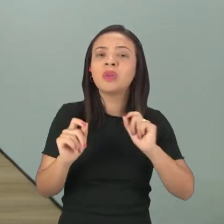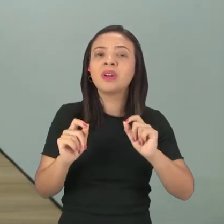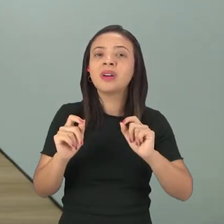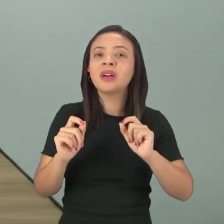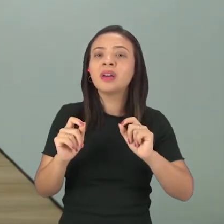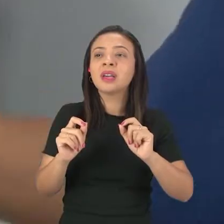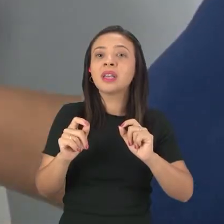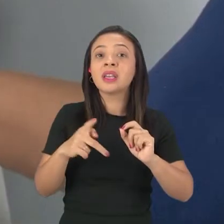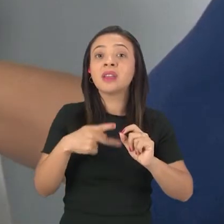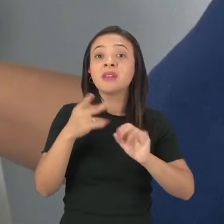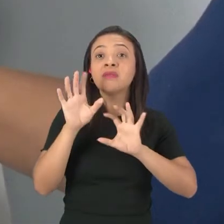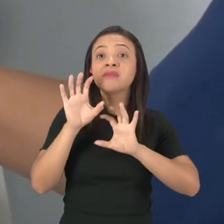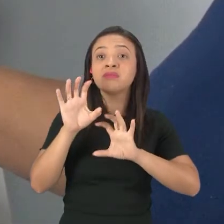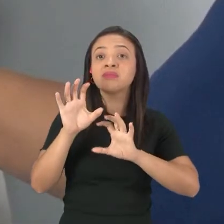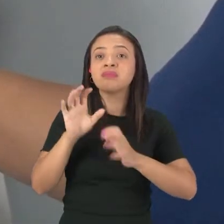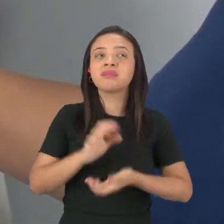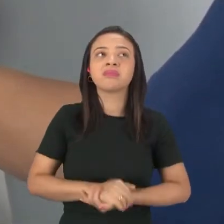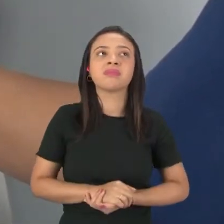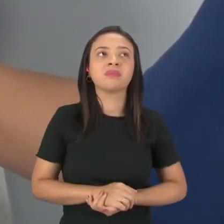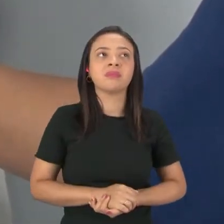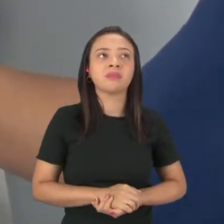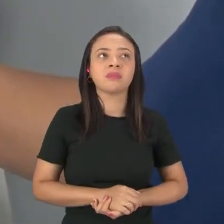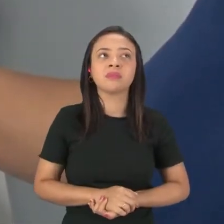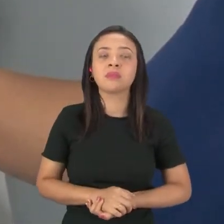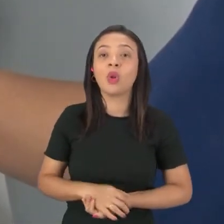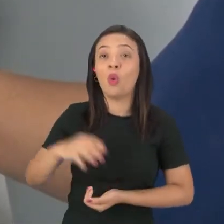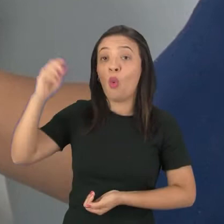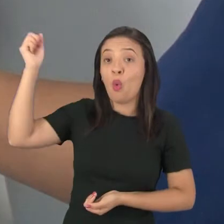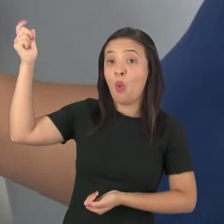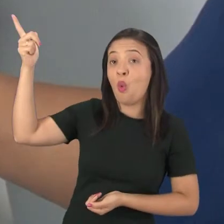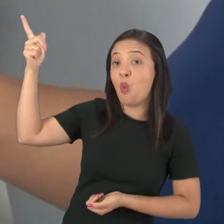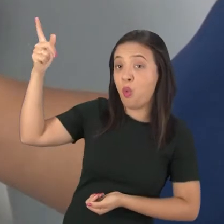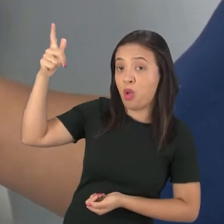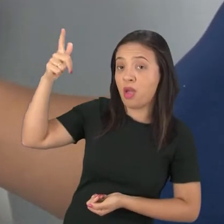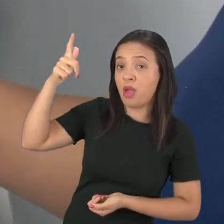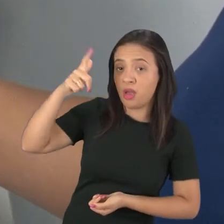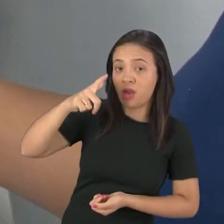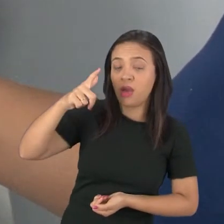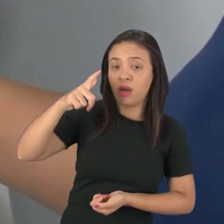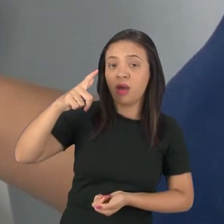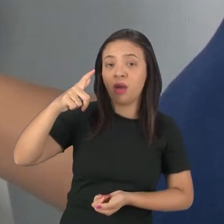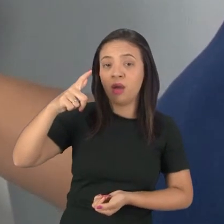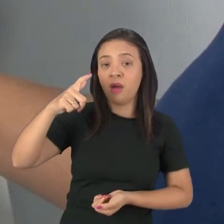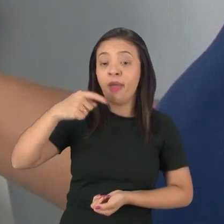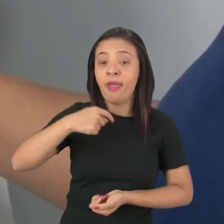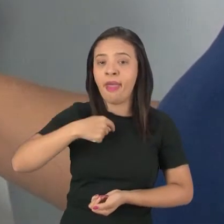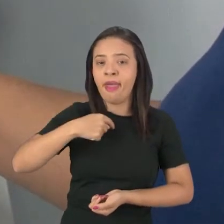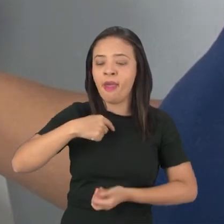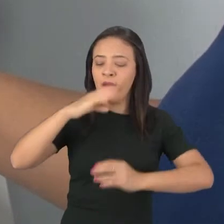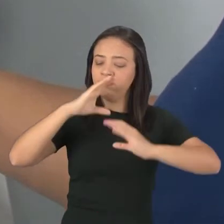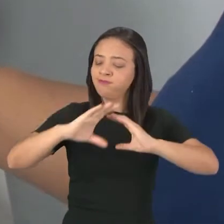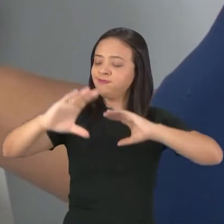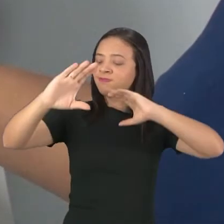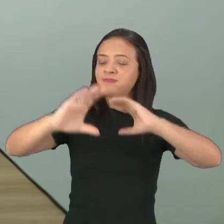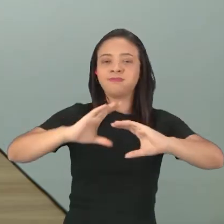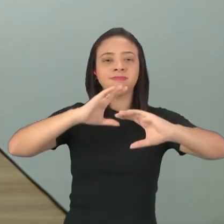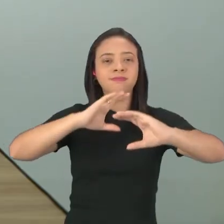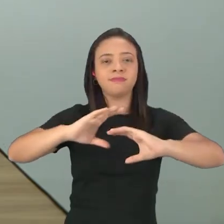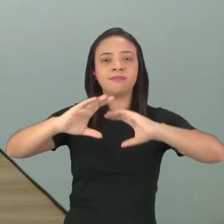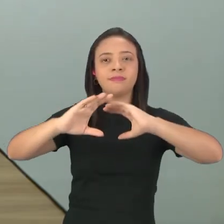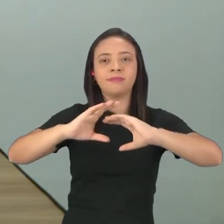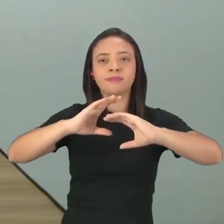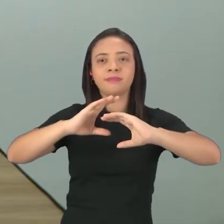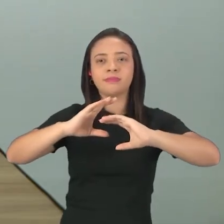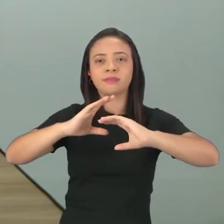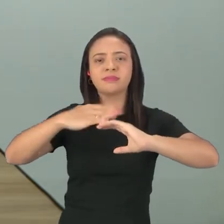fez esta fala aqui dono desta fala durante o verão eu cantei